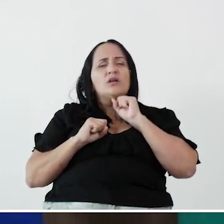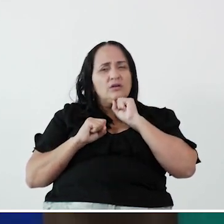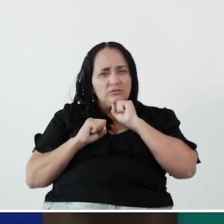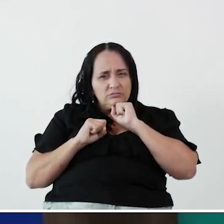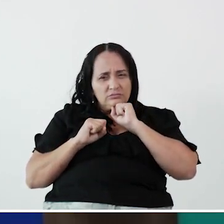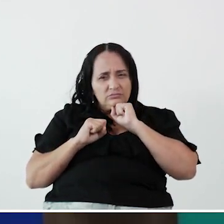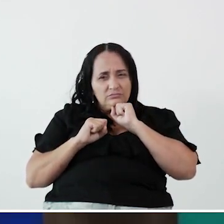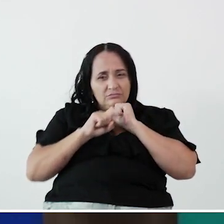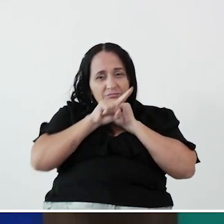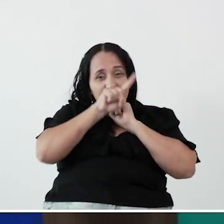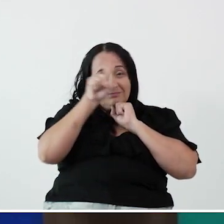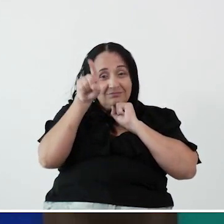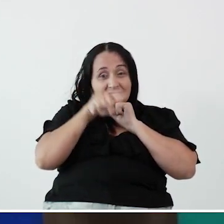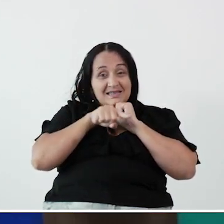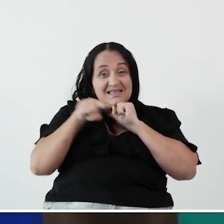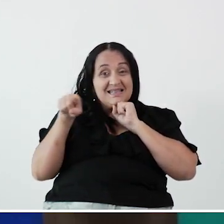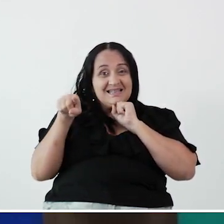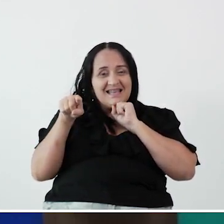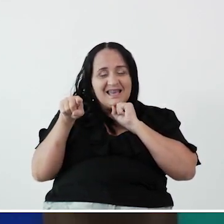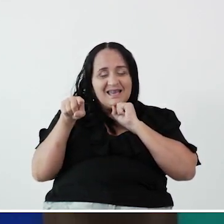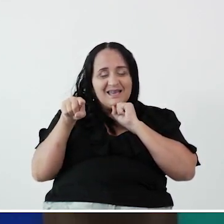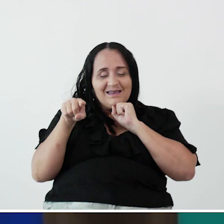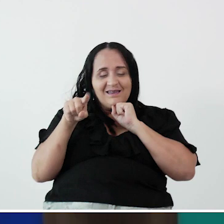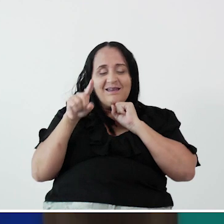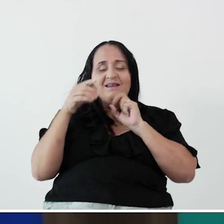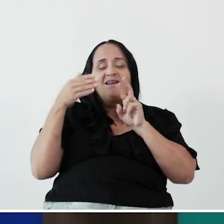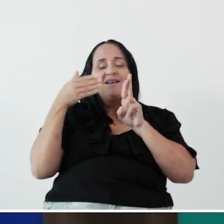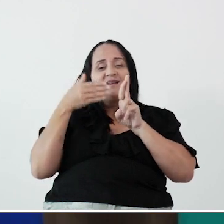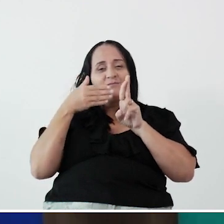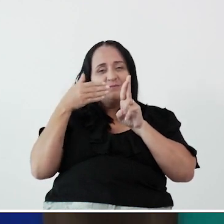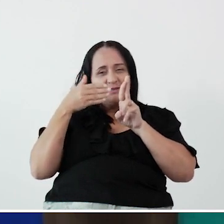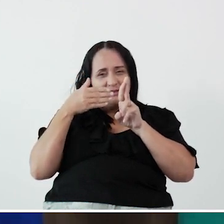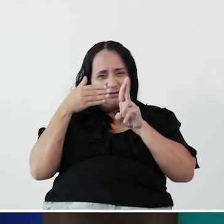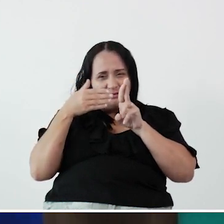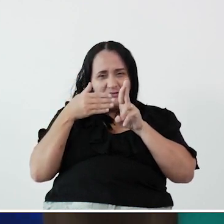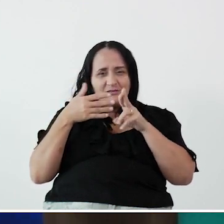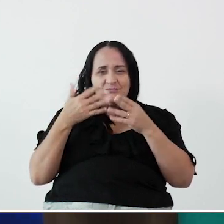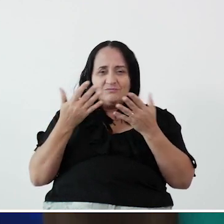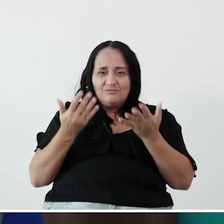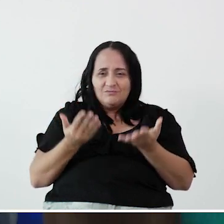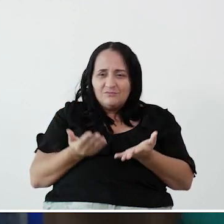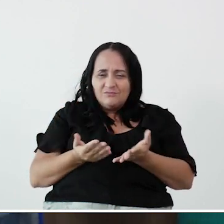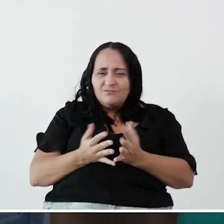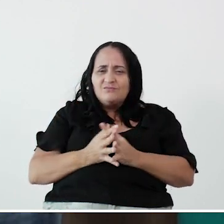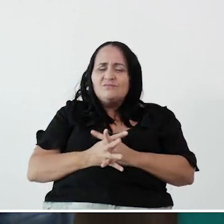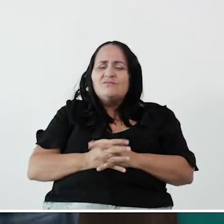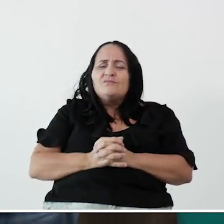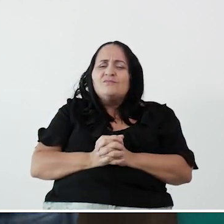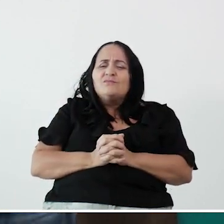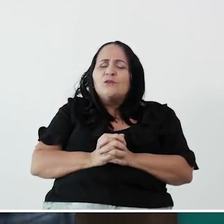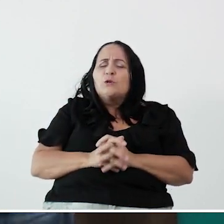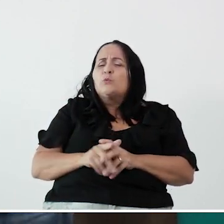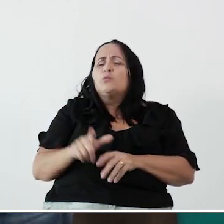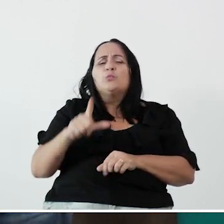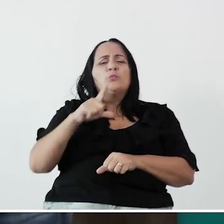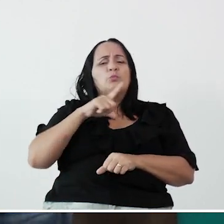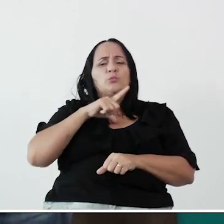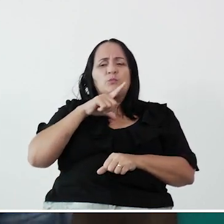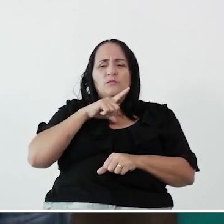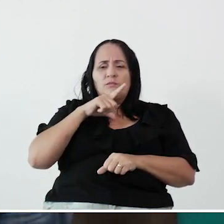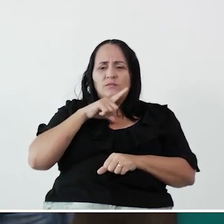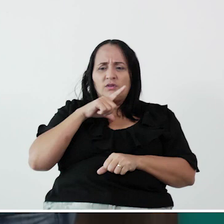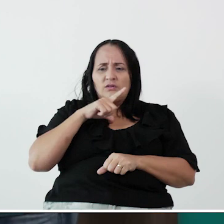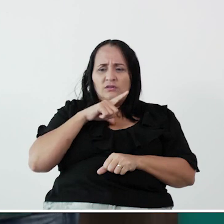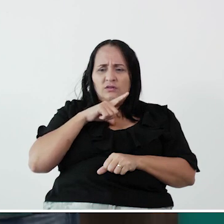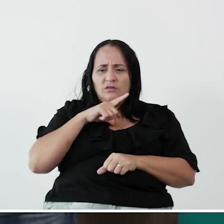conjunto representado pela letra Z maiúsculo. E o que temos nesse conjunto?